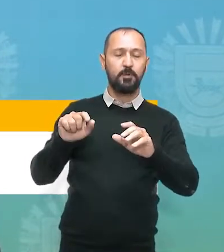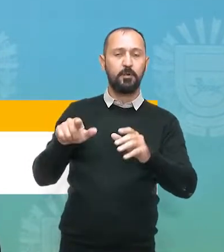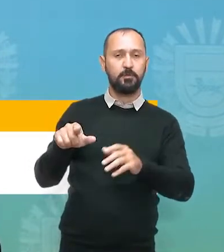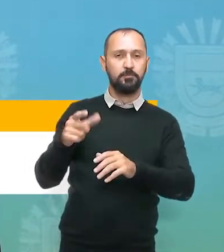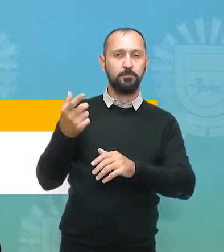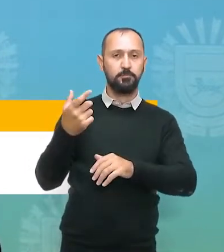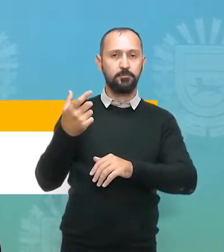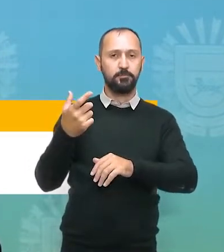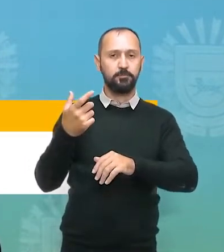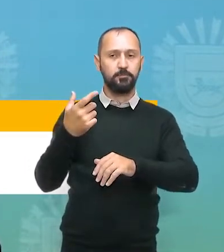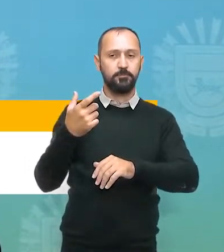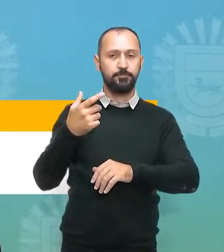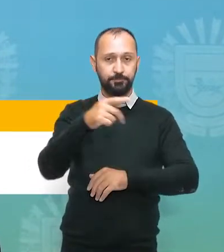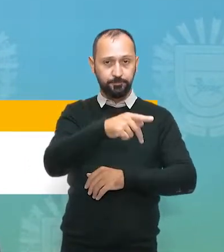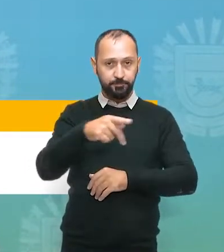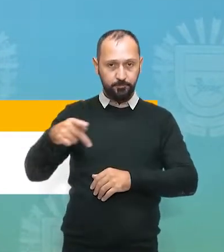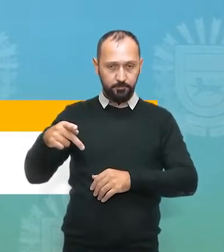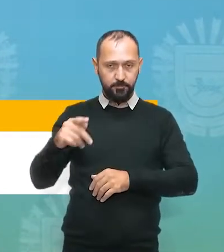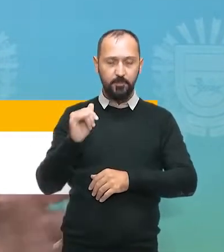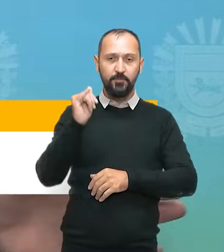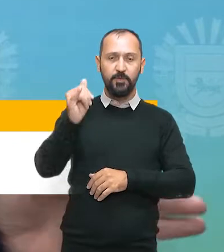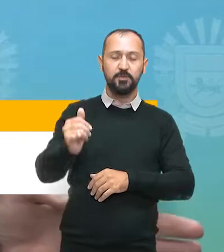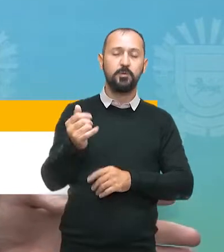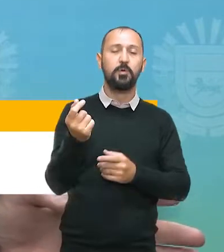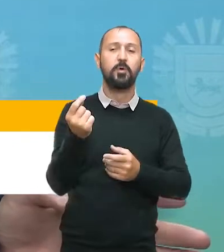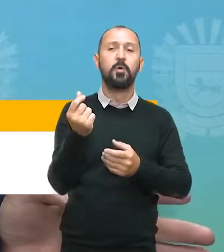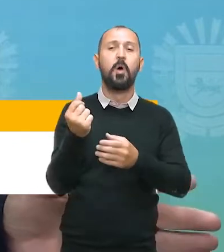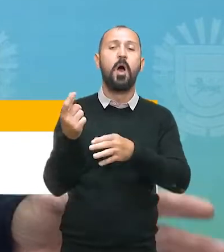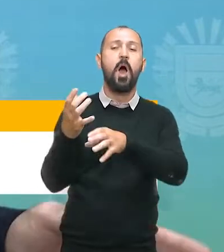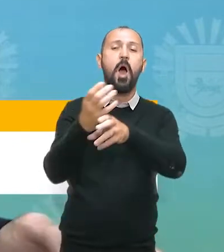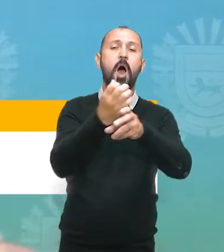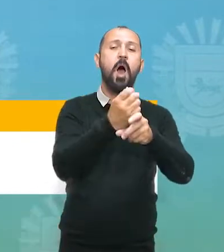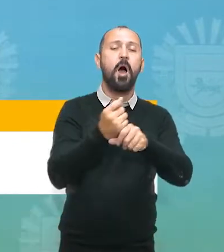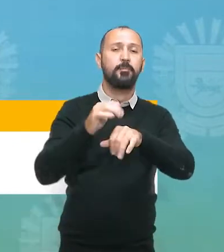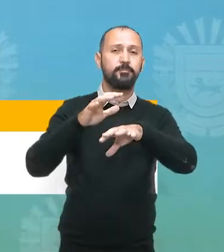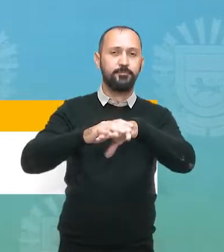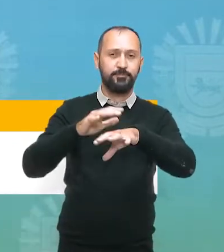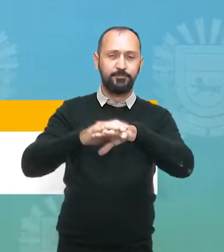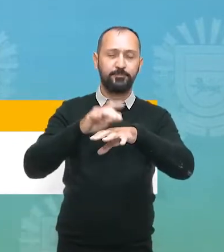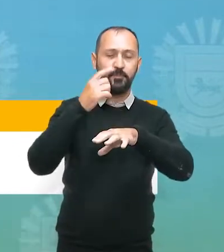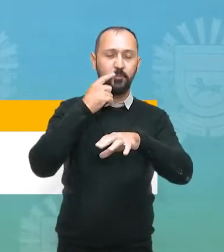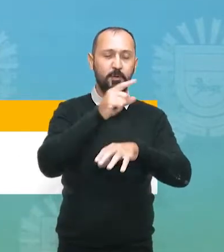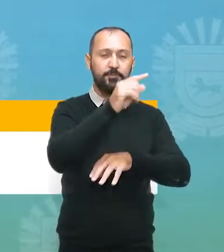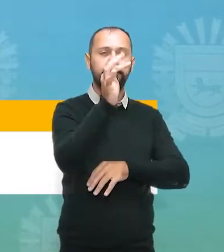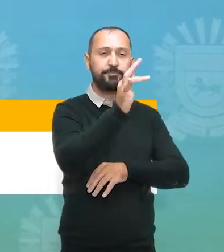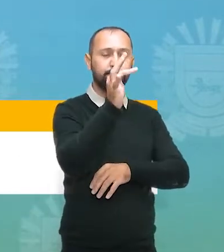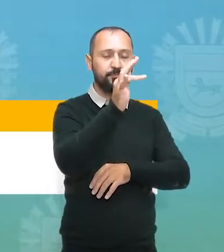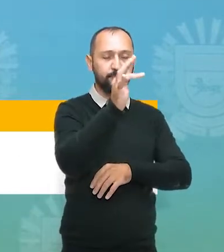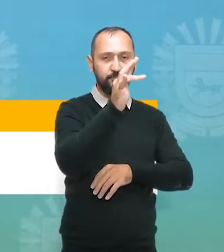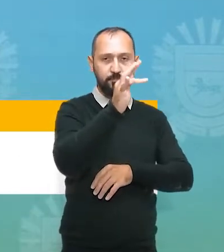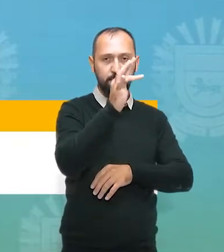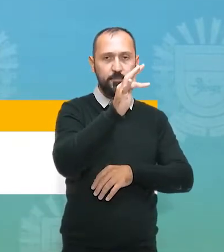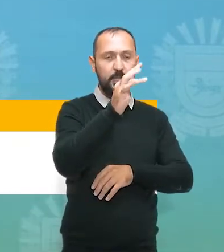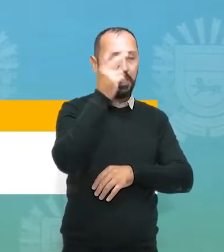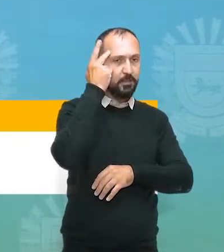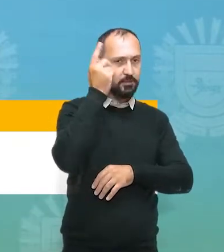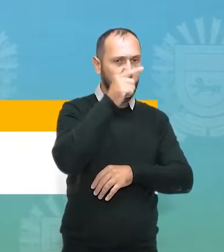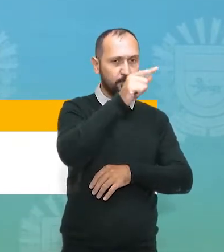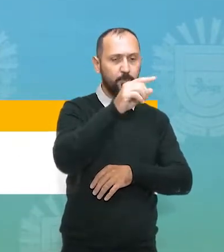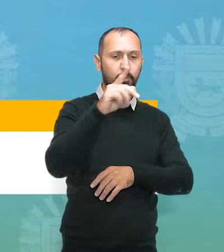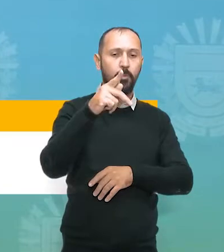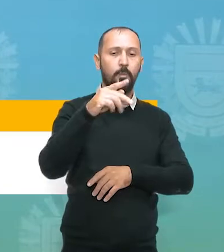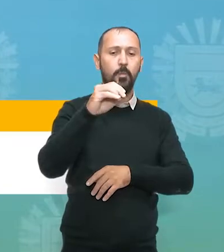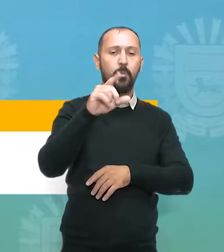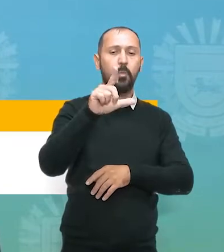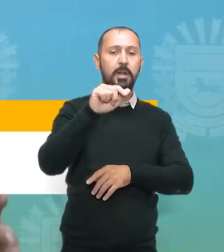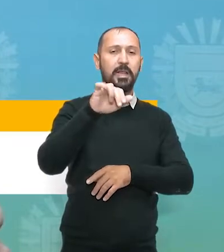a presidência da Assembleia Legislativa a o orçamento da Universidade de São Paulo a Politécnica